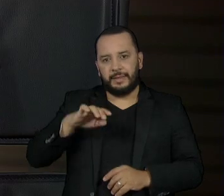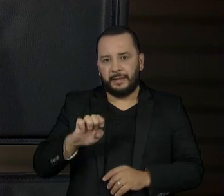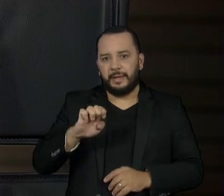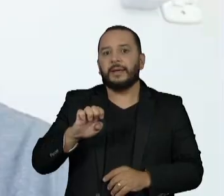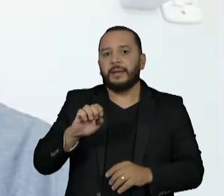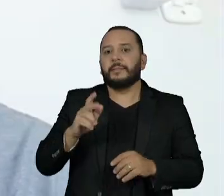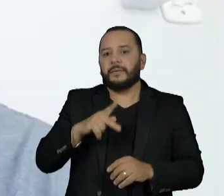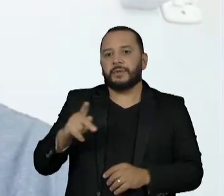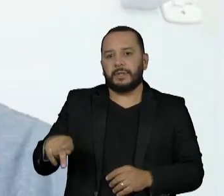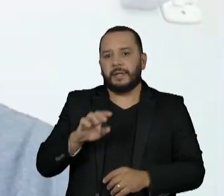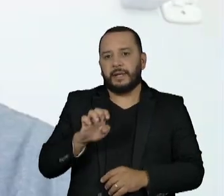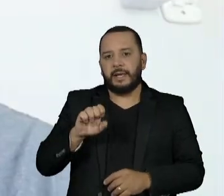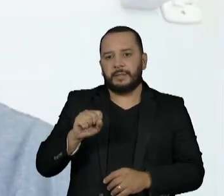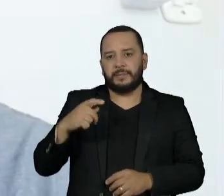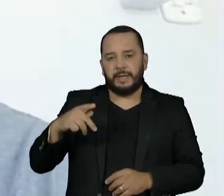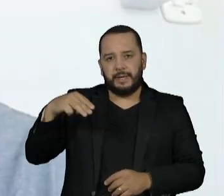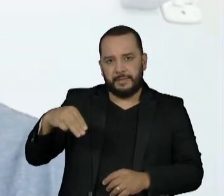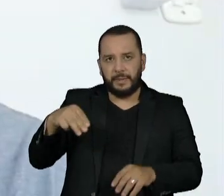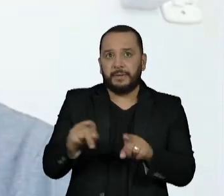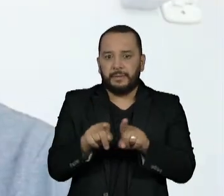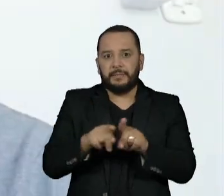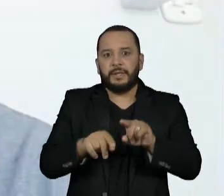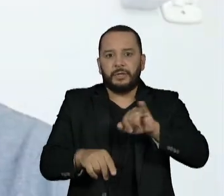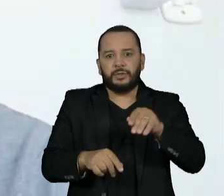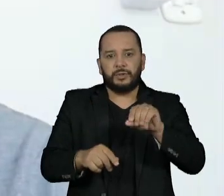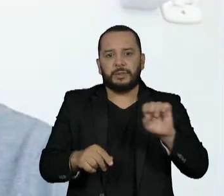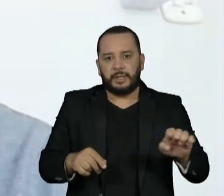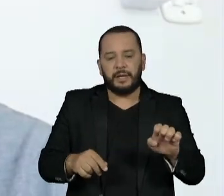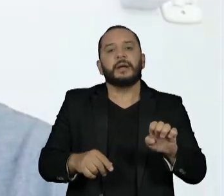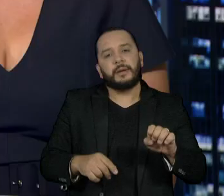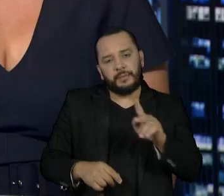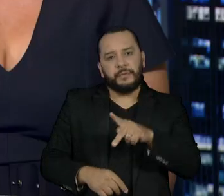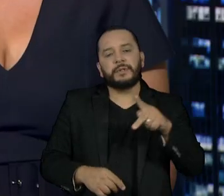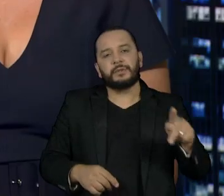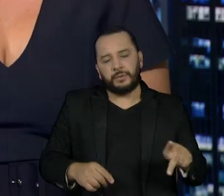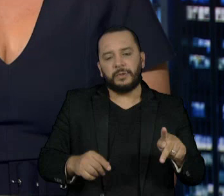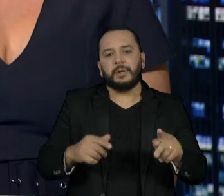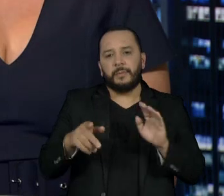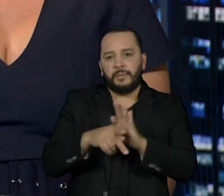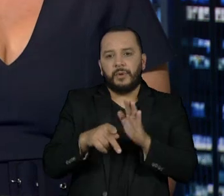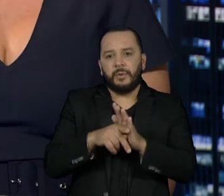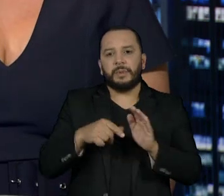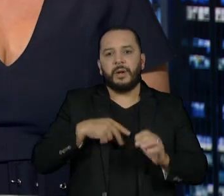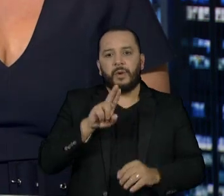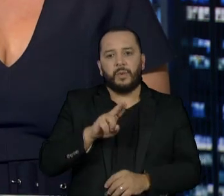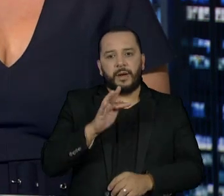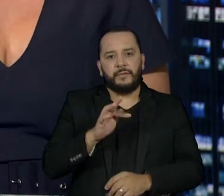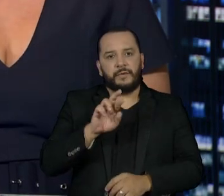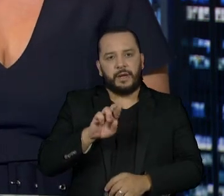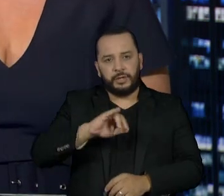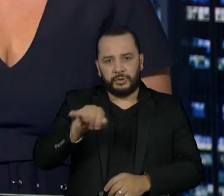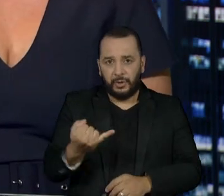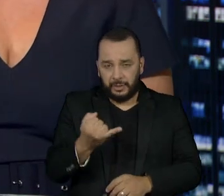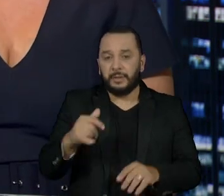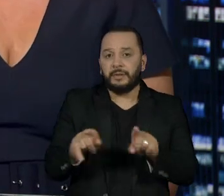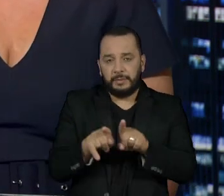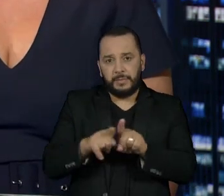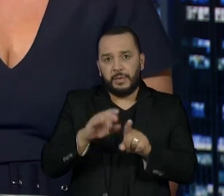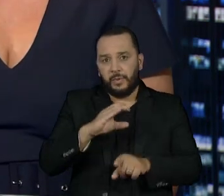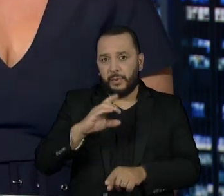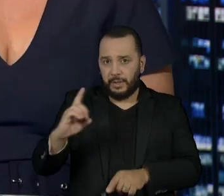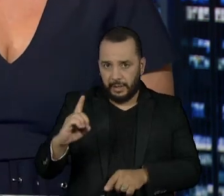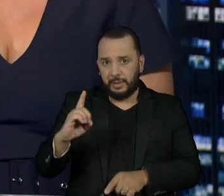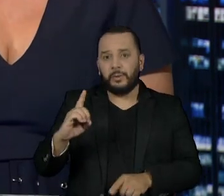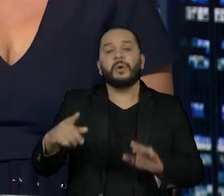ESPM, e Josué Medeiros, professor da Universidade Federal do Rio de Janeiro e coordenador do Núcleo sobre a Democracia